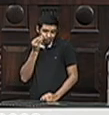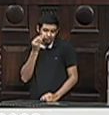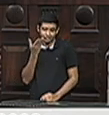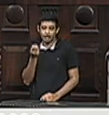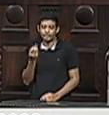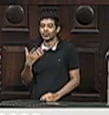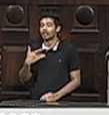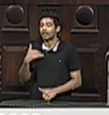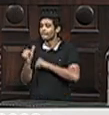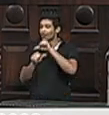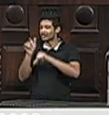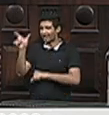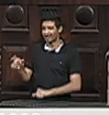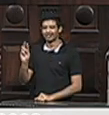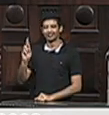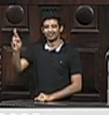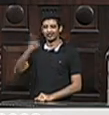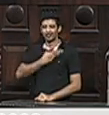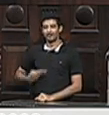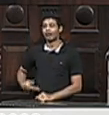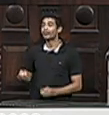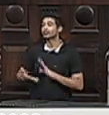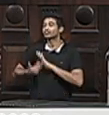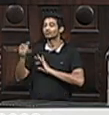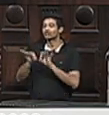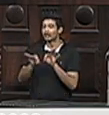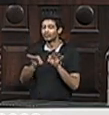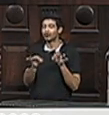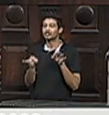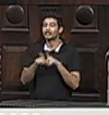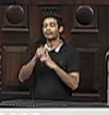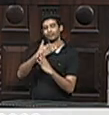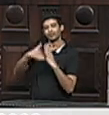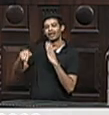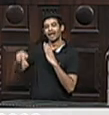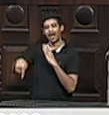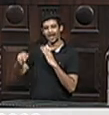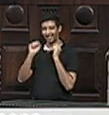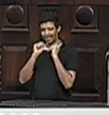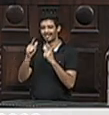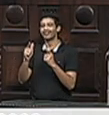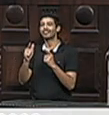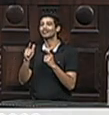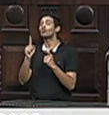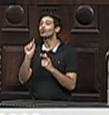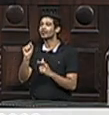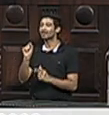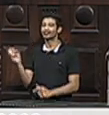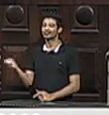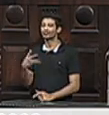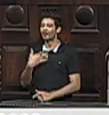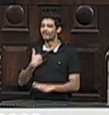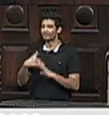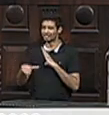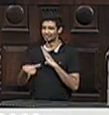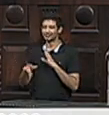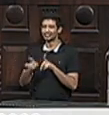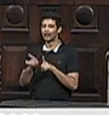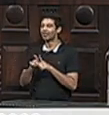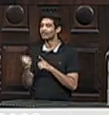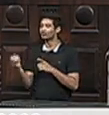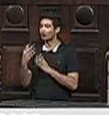desse tema. Acho que deve ser nossa responsabilidade a valorização das comissões permanentes, por isso apresentei essa emenda. Então,